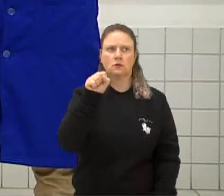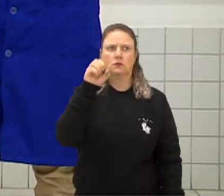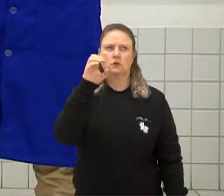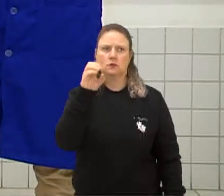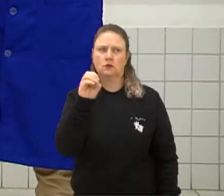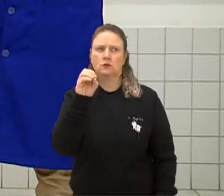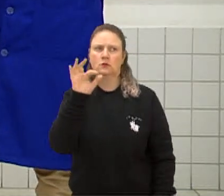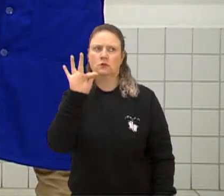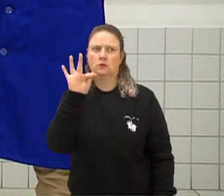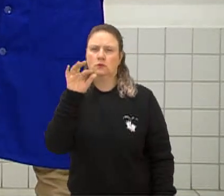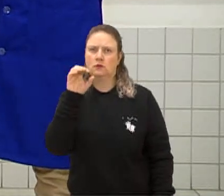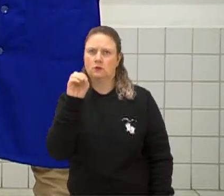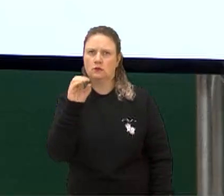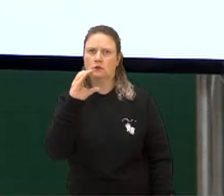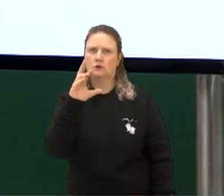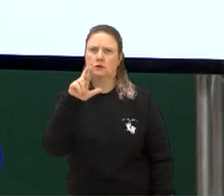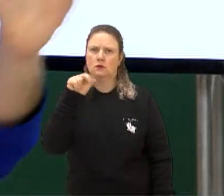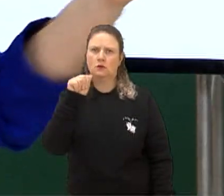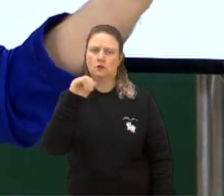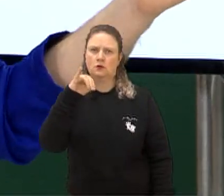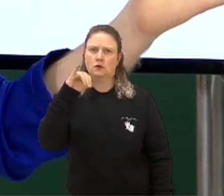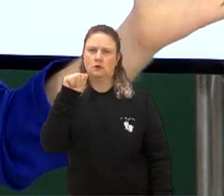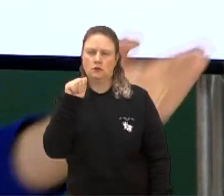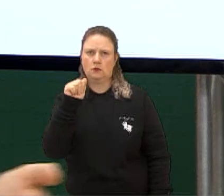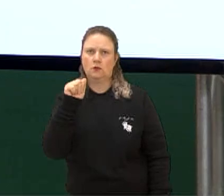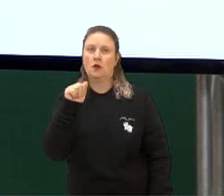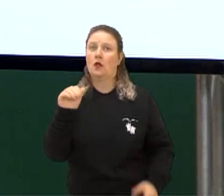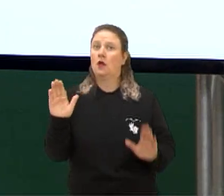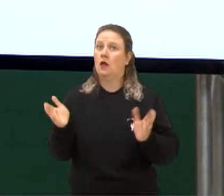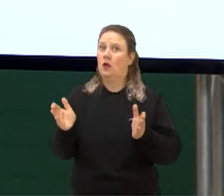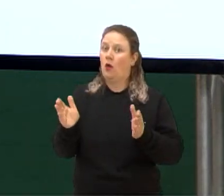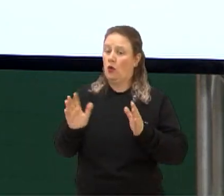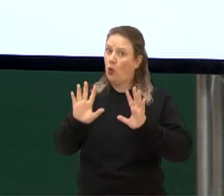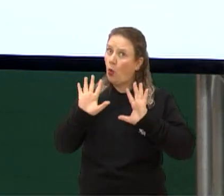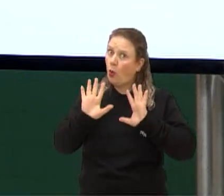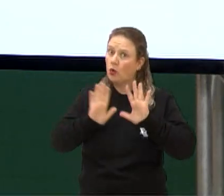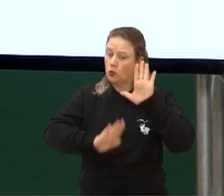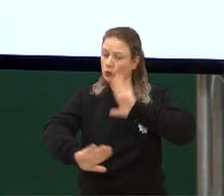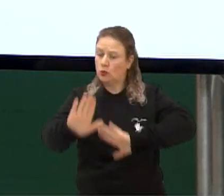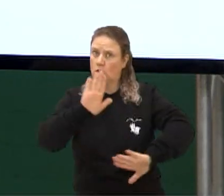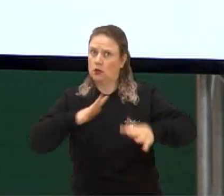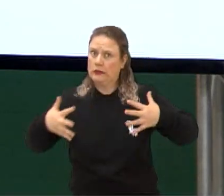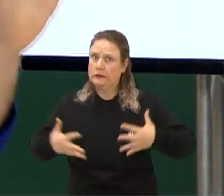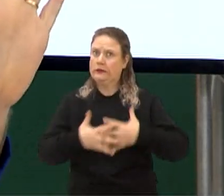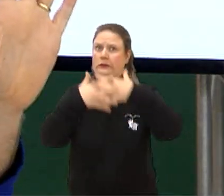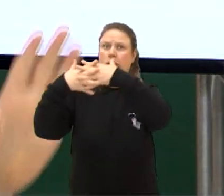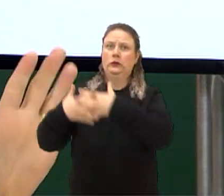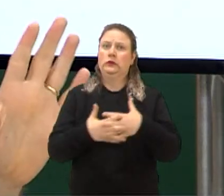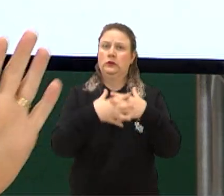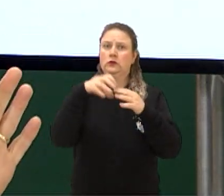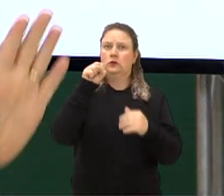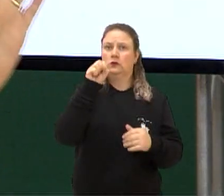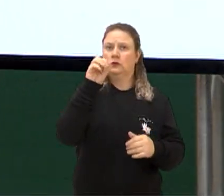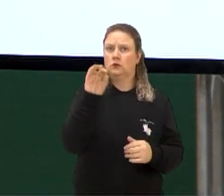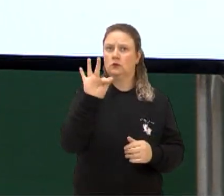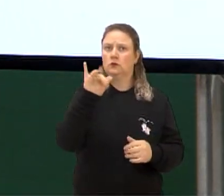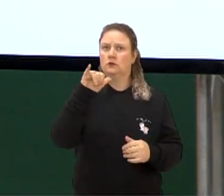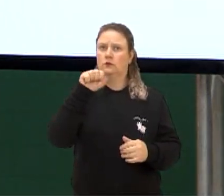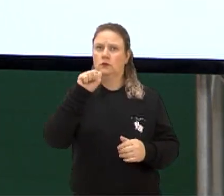Alexandre. Tem gente que vai confundir isso lá com os... Sofistas? Muito bem, não é, ó, não? Uma coisa, outra coisa,